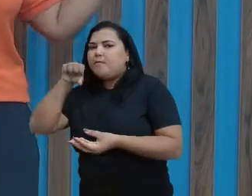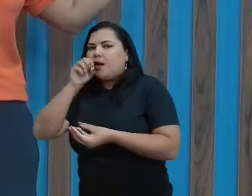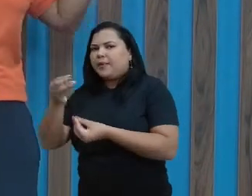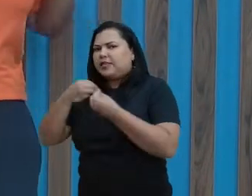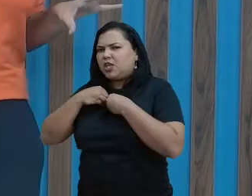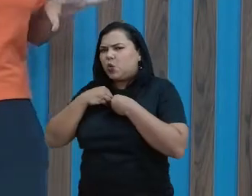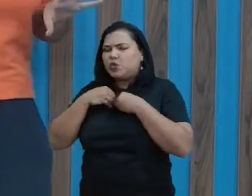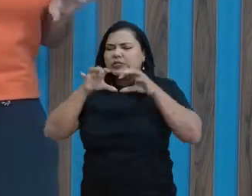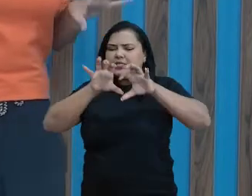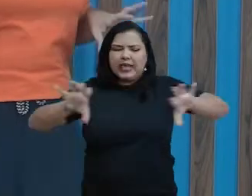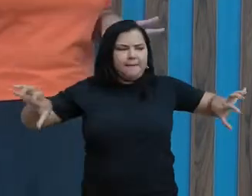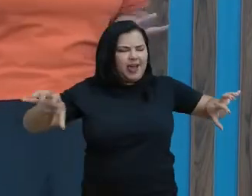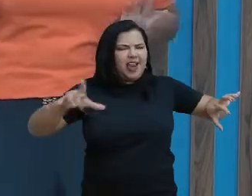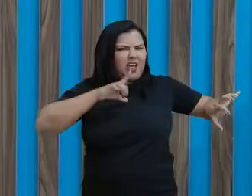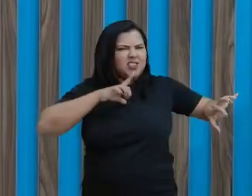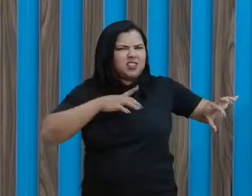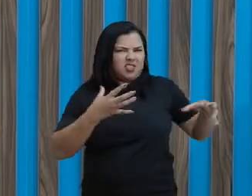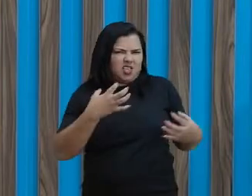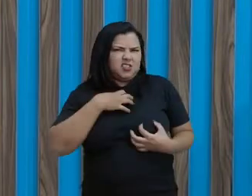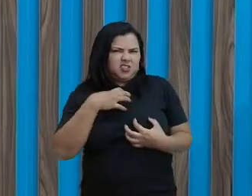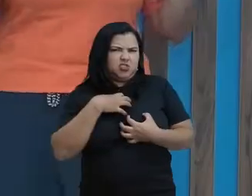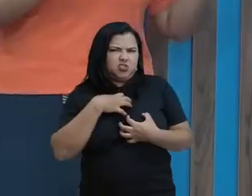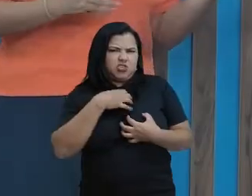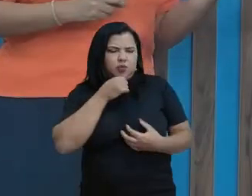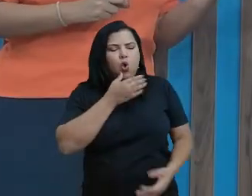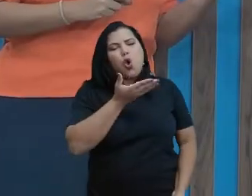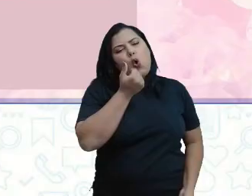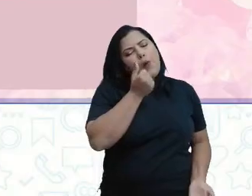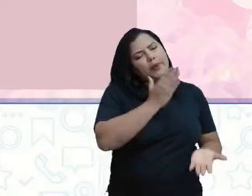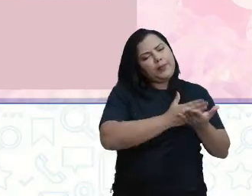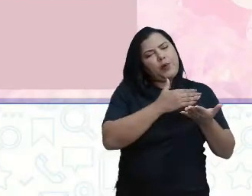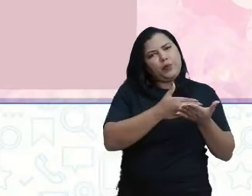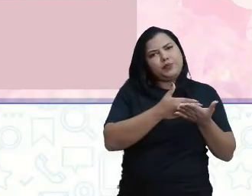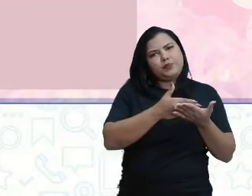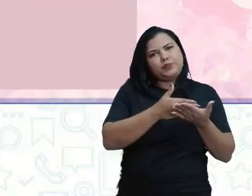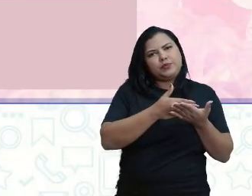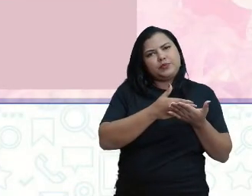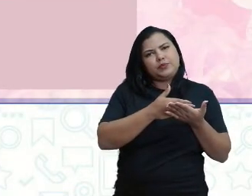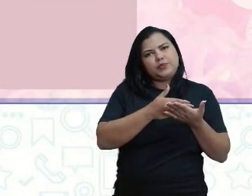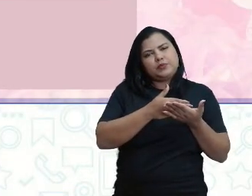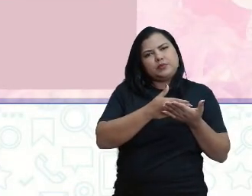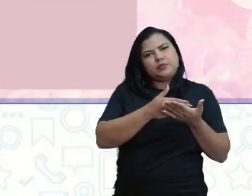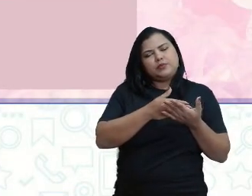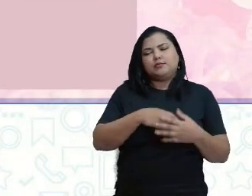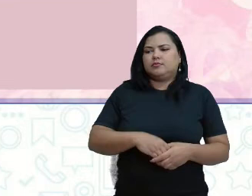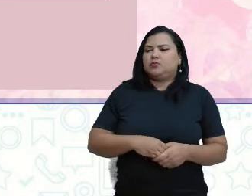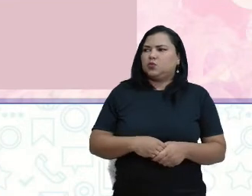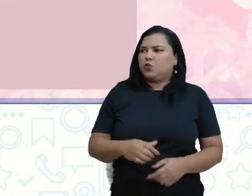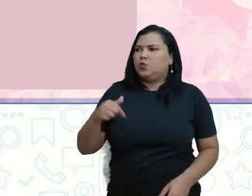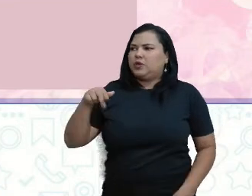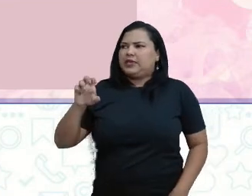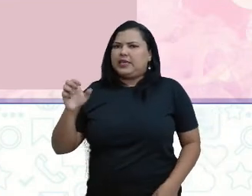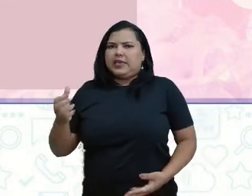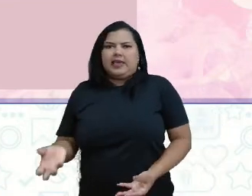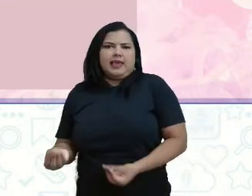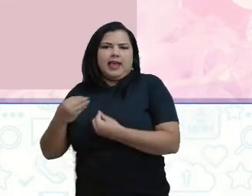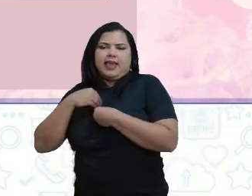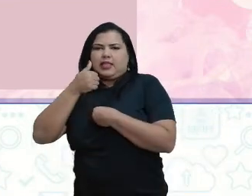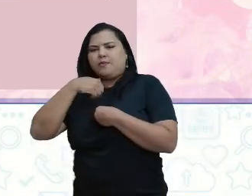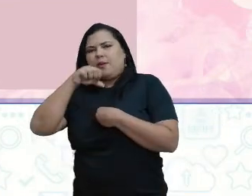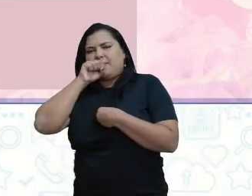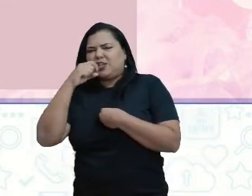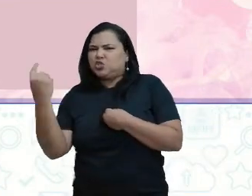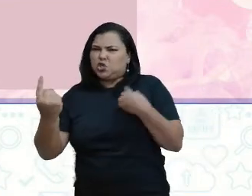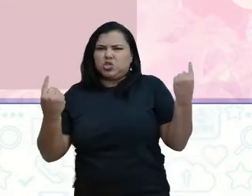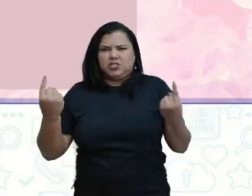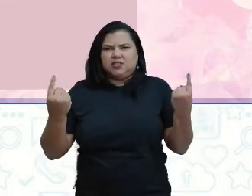Viviane, olhando aqui, se eu digo sozinho assim, comi o bolo e que ganhei da minha mãe, são orações que